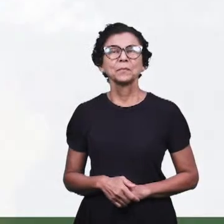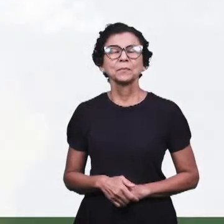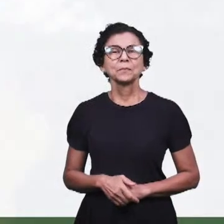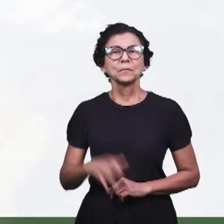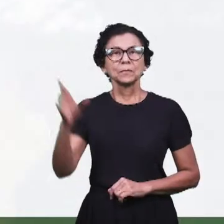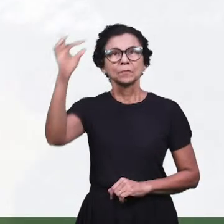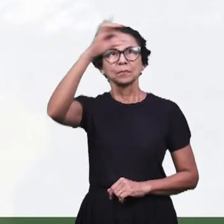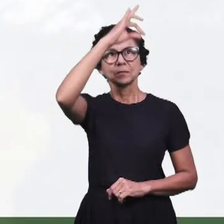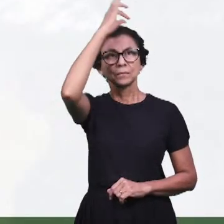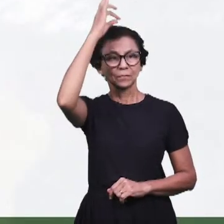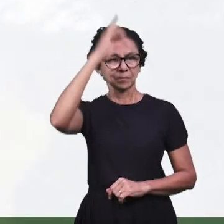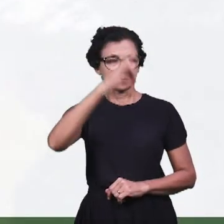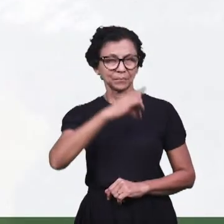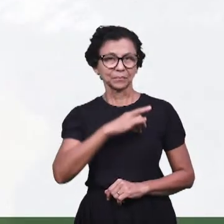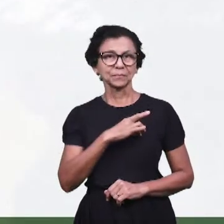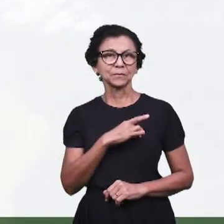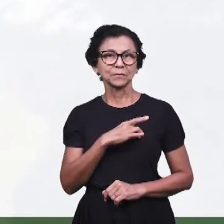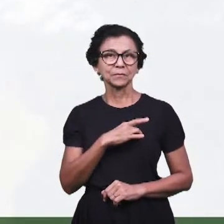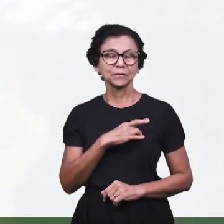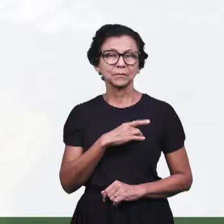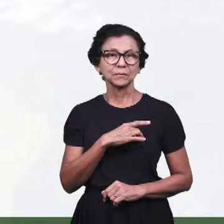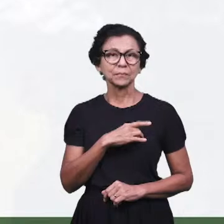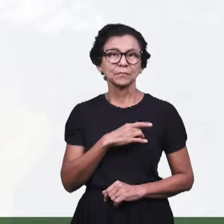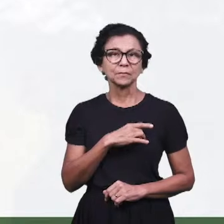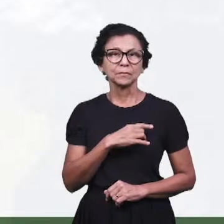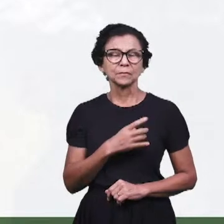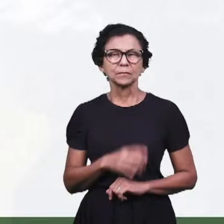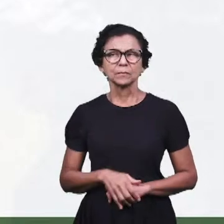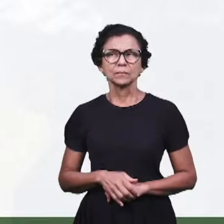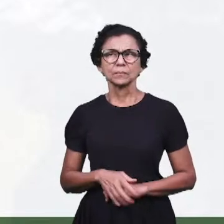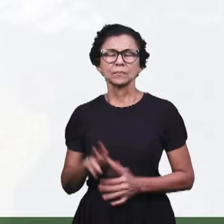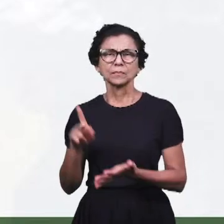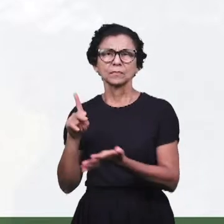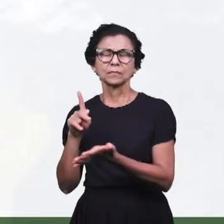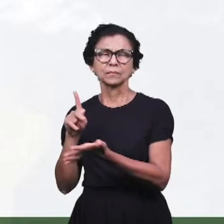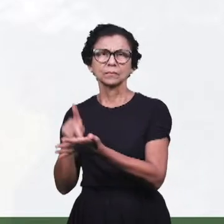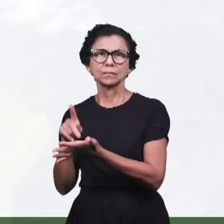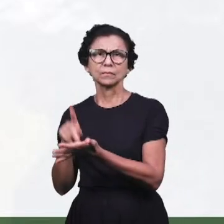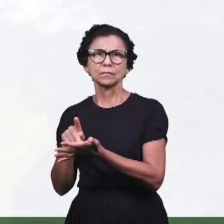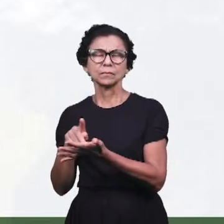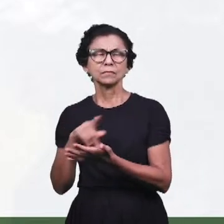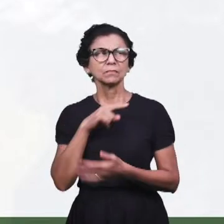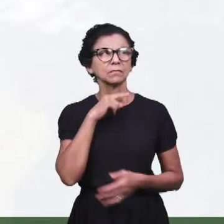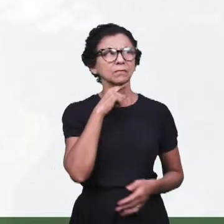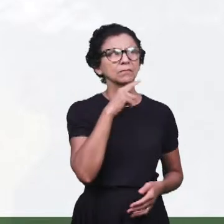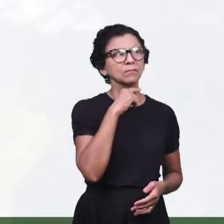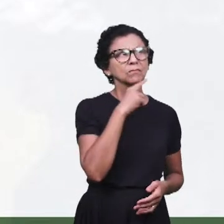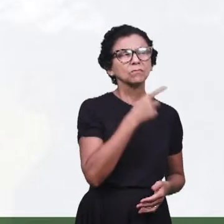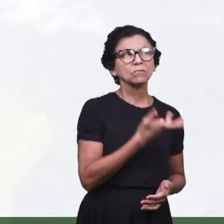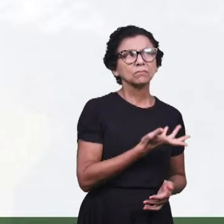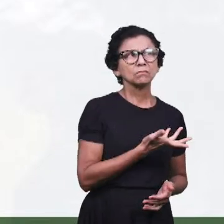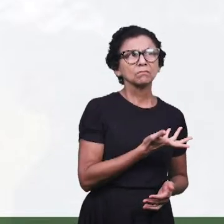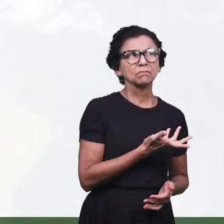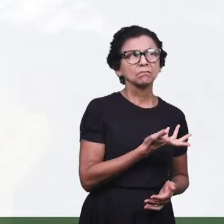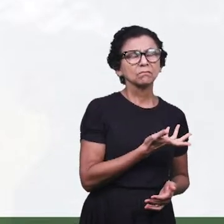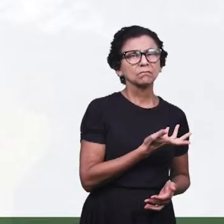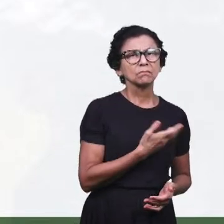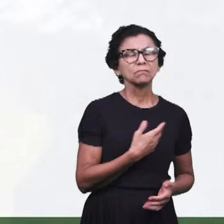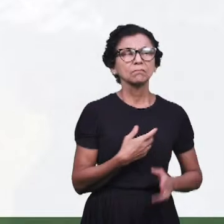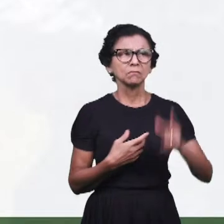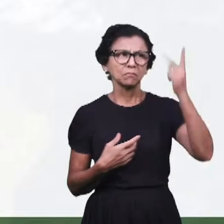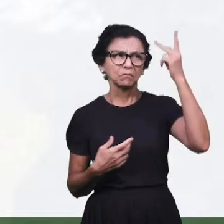batismo com o Espírito Santo é uma verdade relativa ou absoluta? Ou seja, uma verdade relativa ou uma